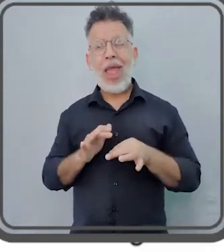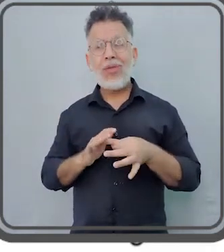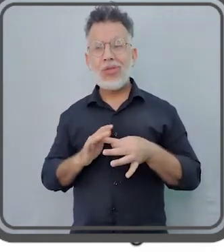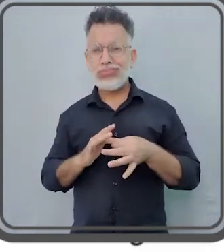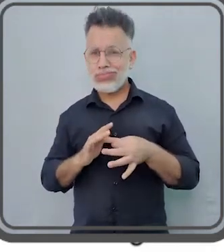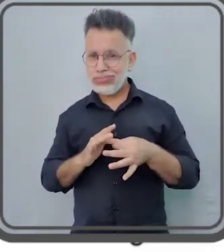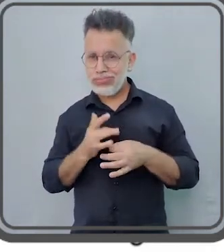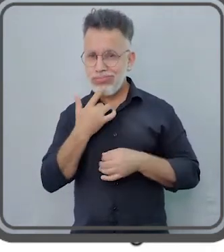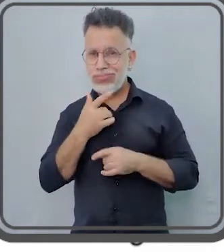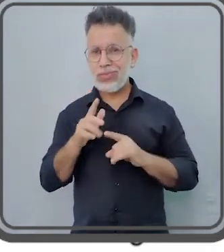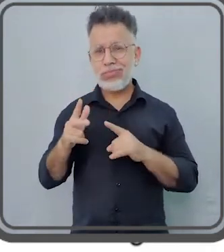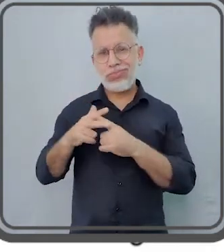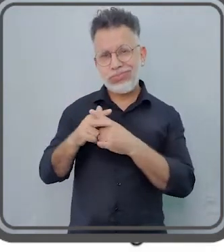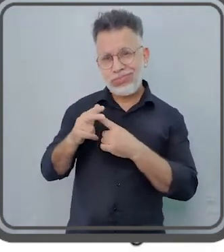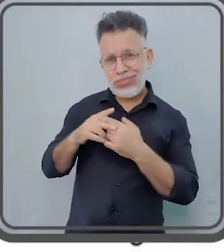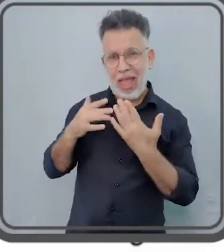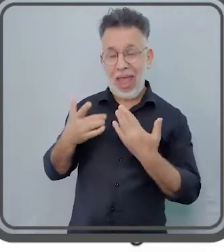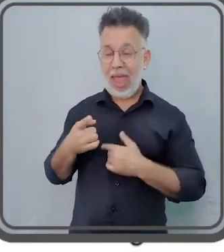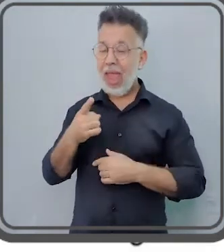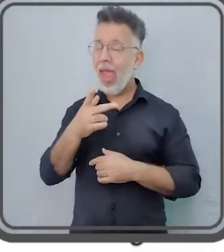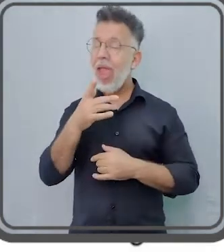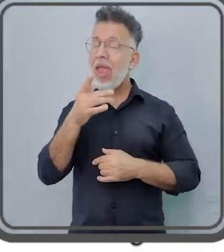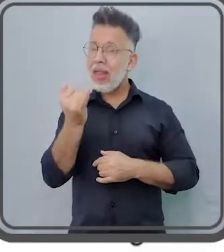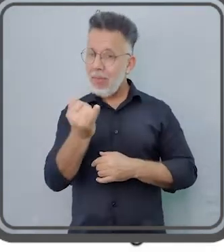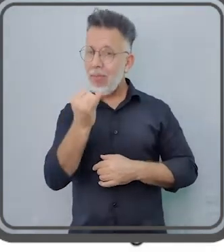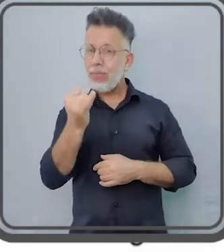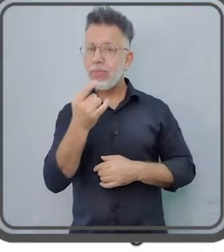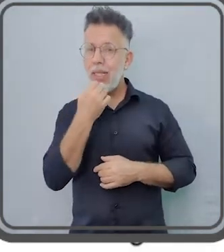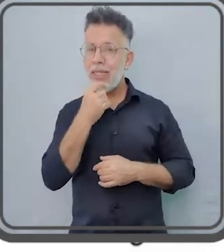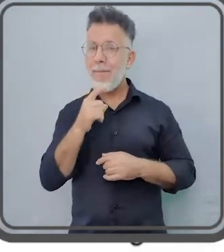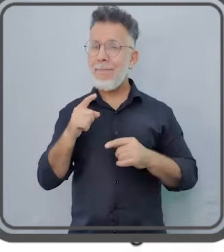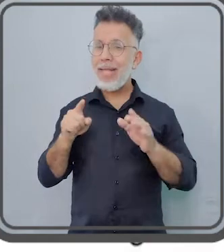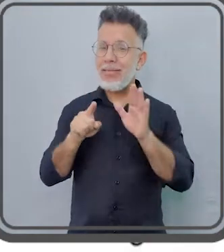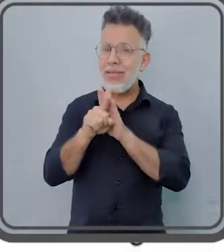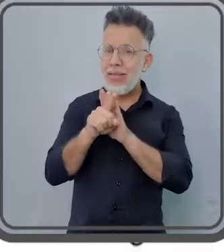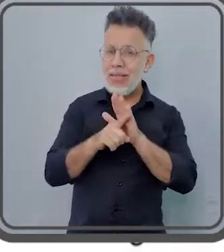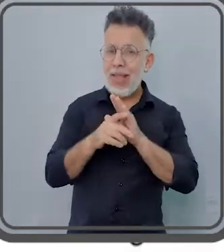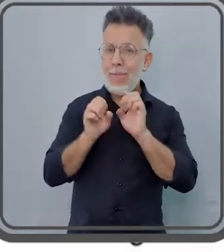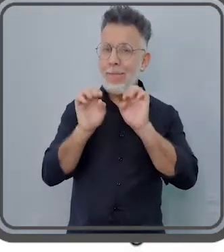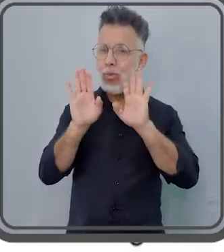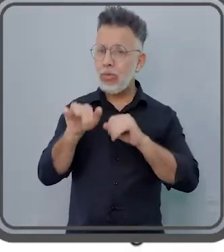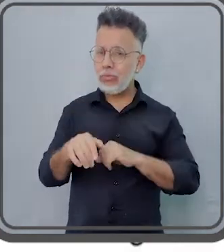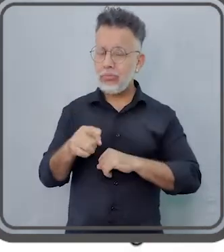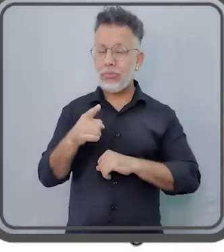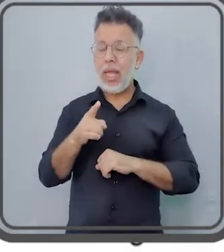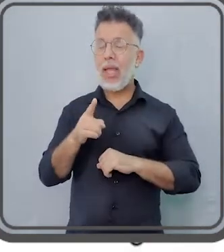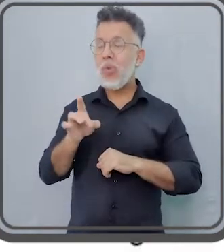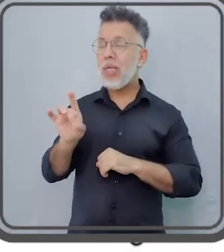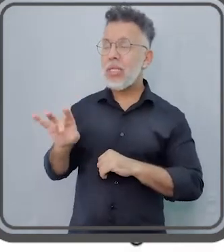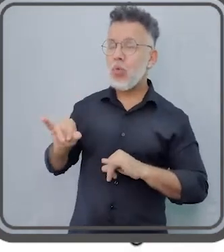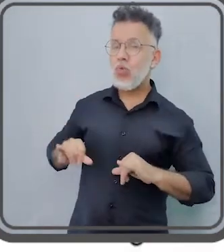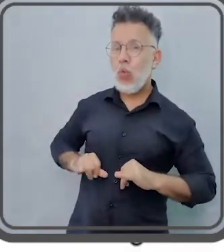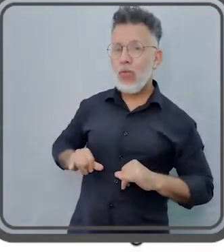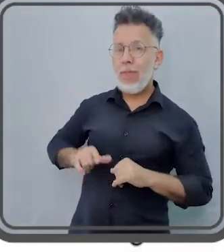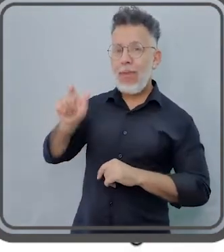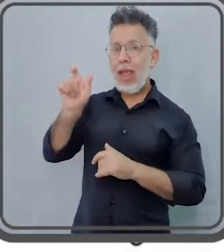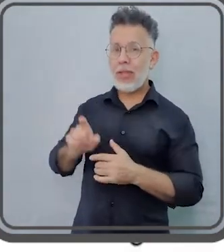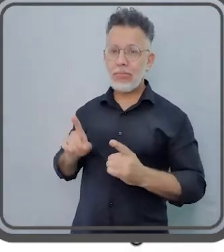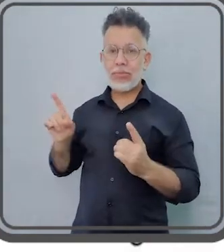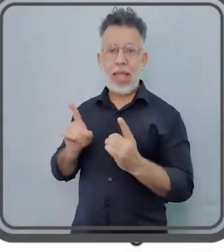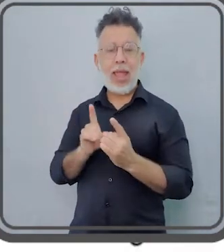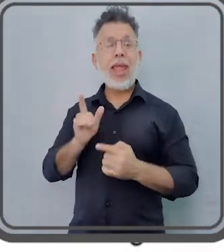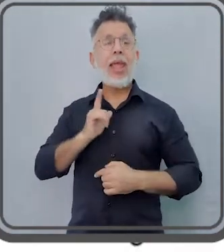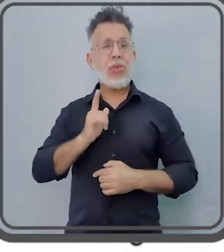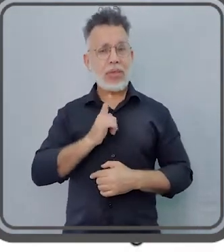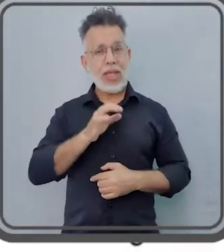pesquisa é muito válida, assim, você entender quais são as dores desses consumidores. E eu tenho certeza, assim, que homens devem ter várias dúvidas. Eu tenho